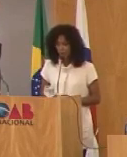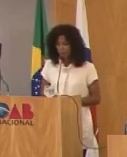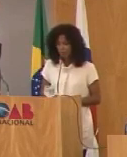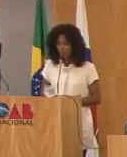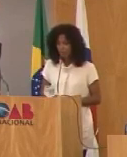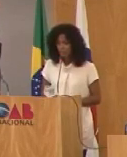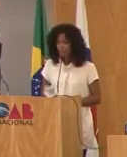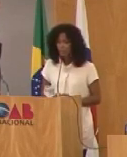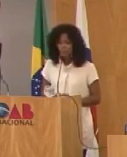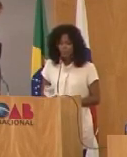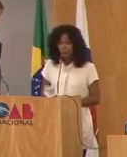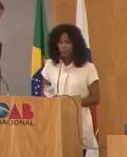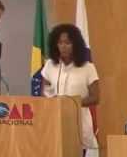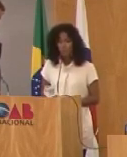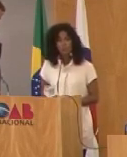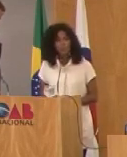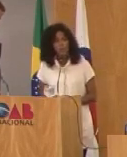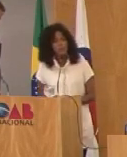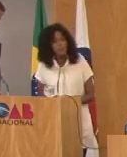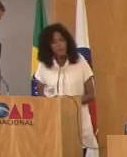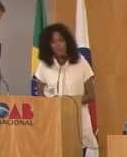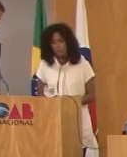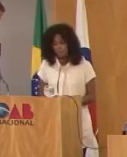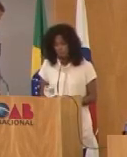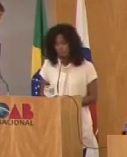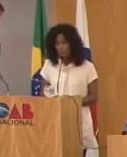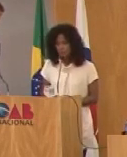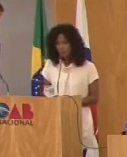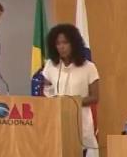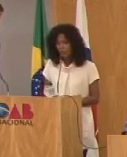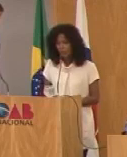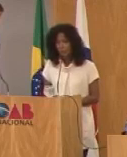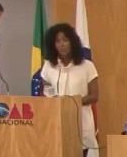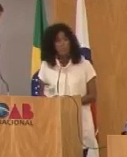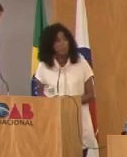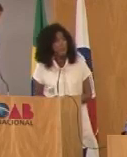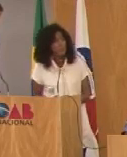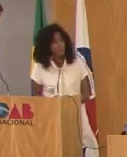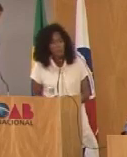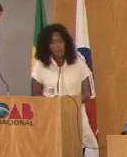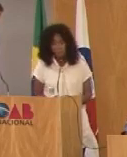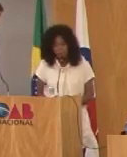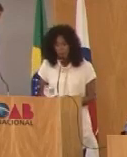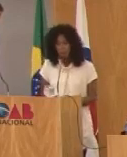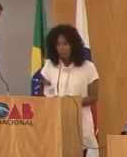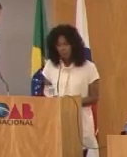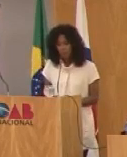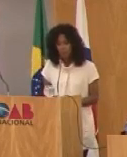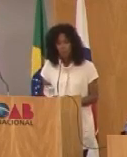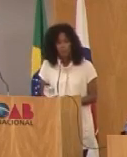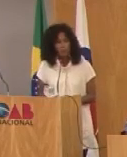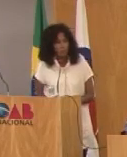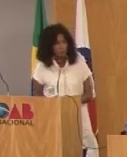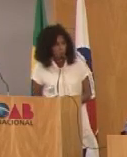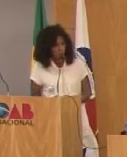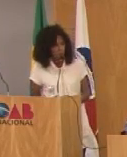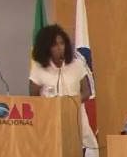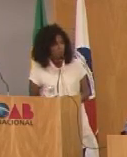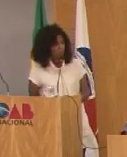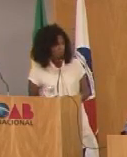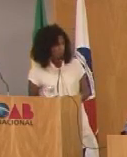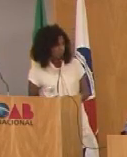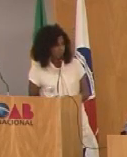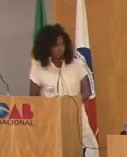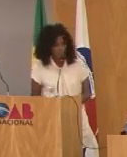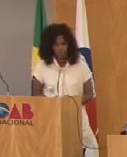Sodré Dória e de tantos profissionais que fizeram do seu trabalho uma atividade permanente contra o